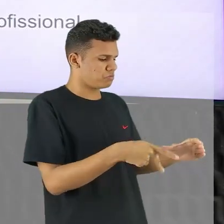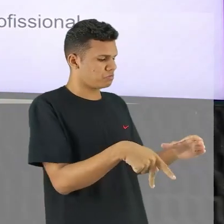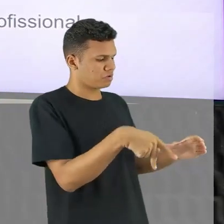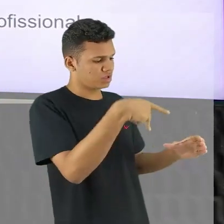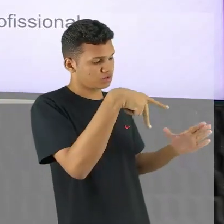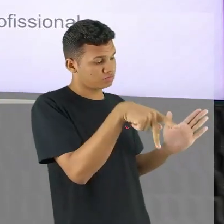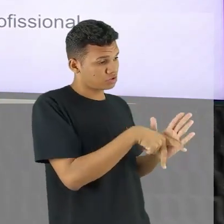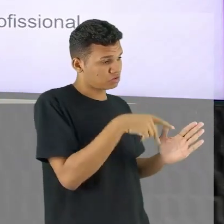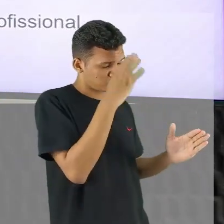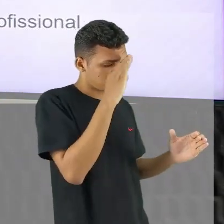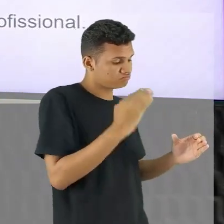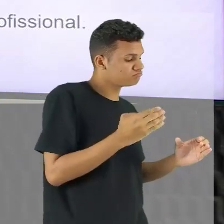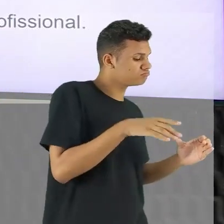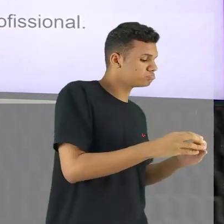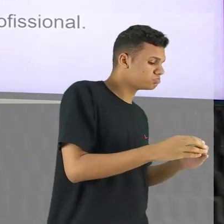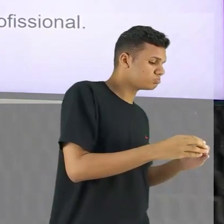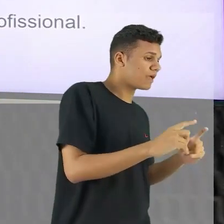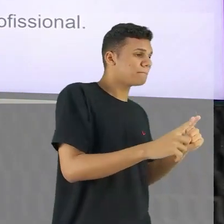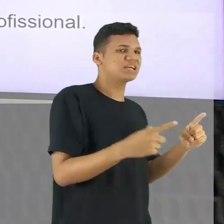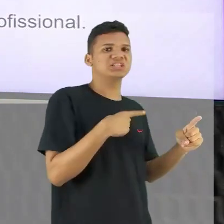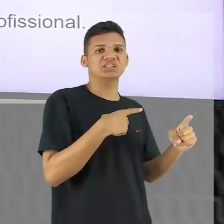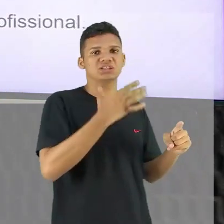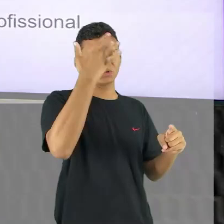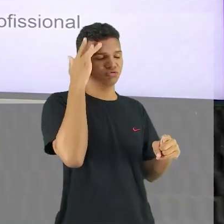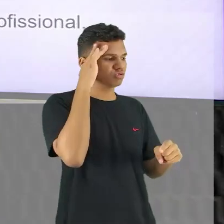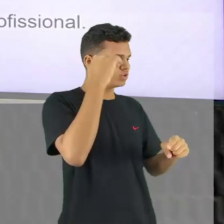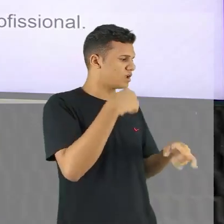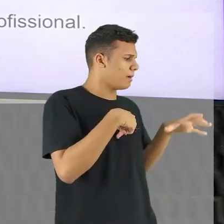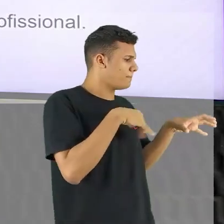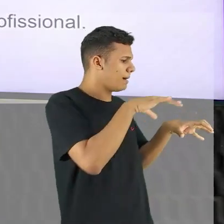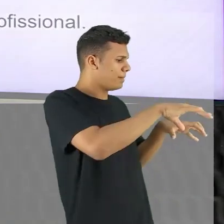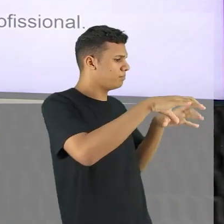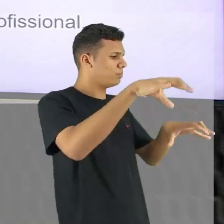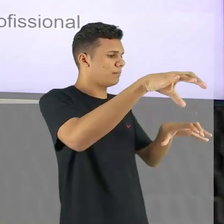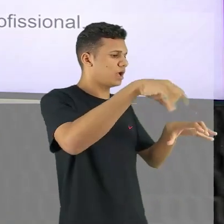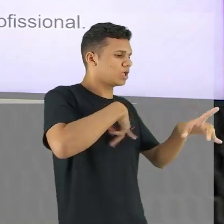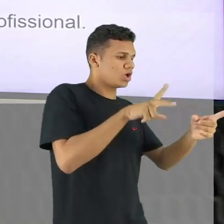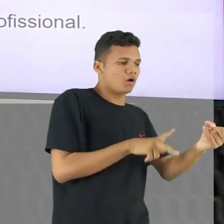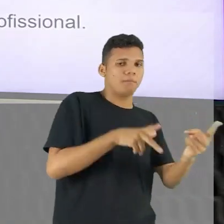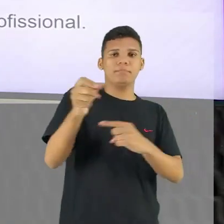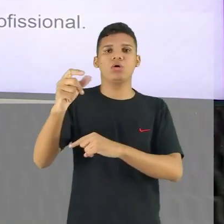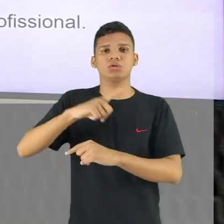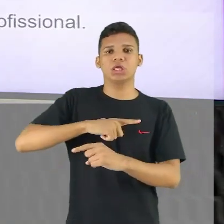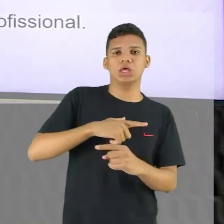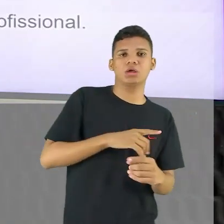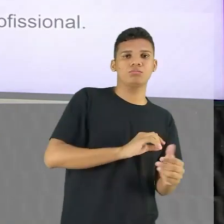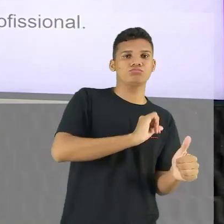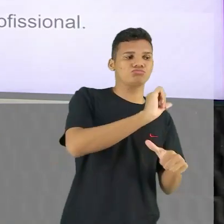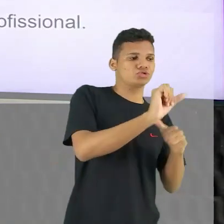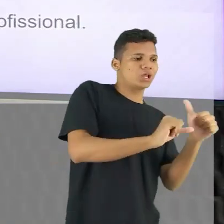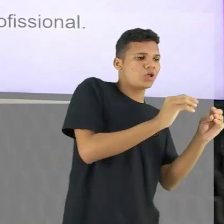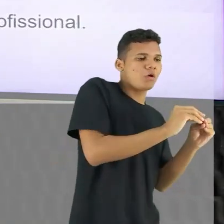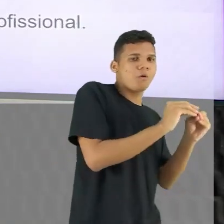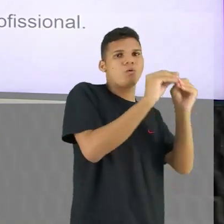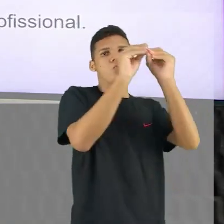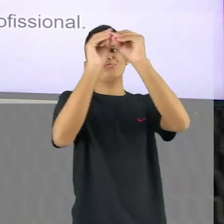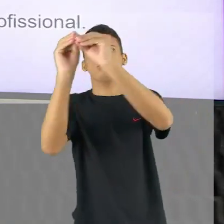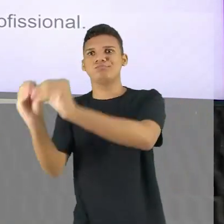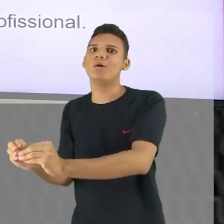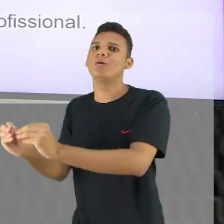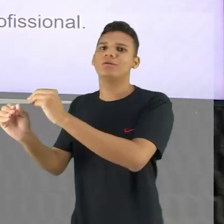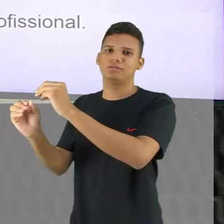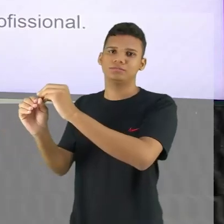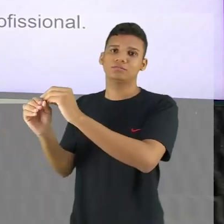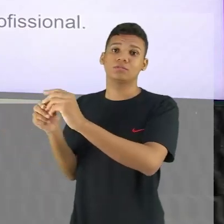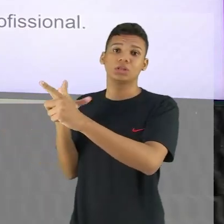São pessoas de vários continentes que saem de um lugar para tentar se estabelecer em outro. E essas pessoas trazem